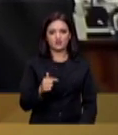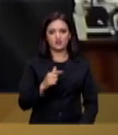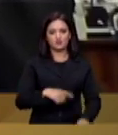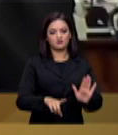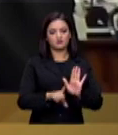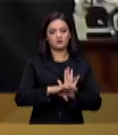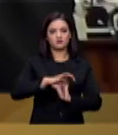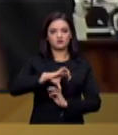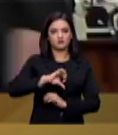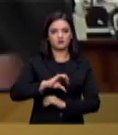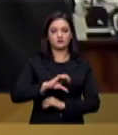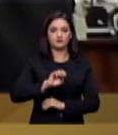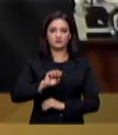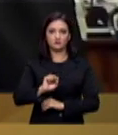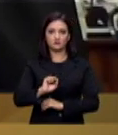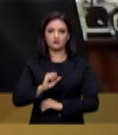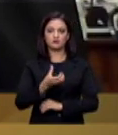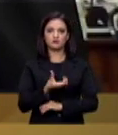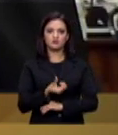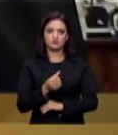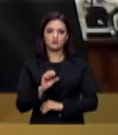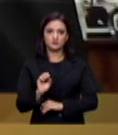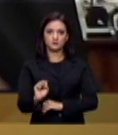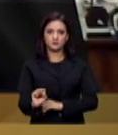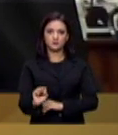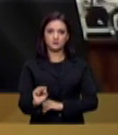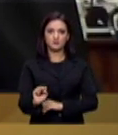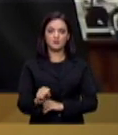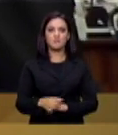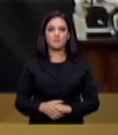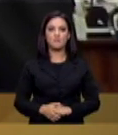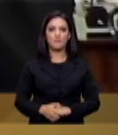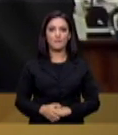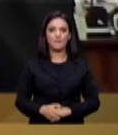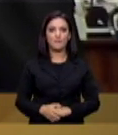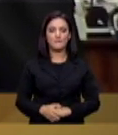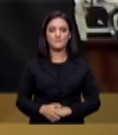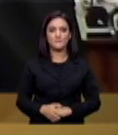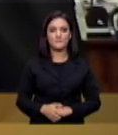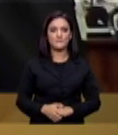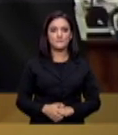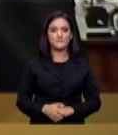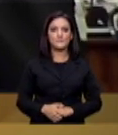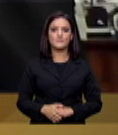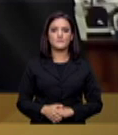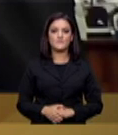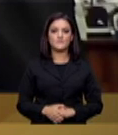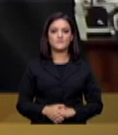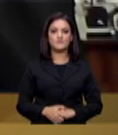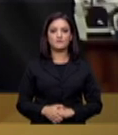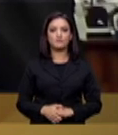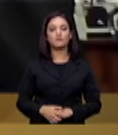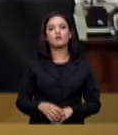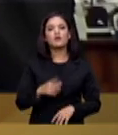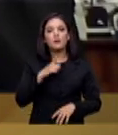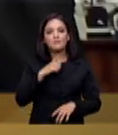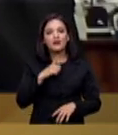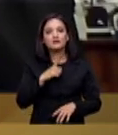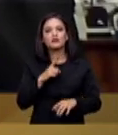Lei 9868 para, de fato, fixarmos uma